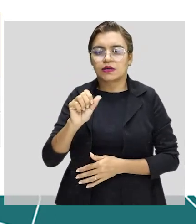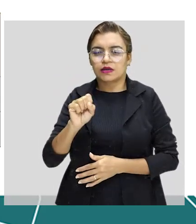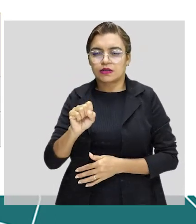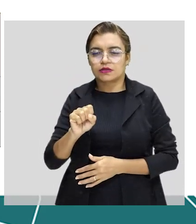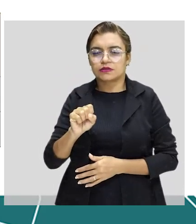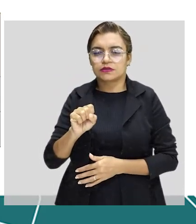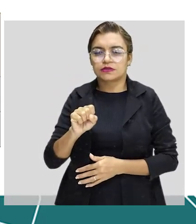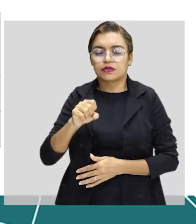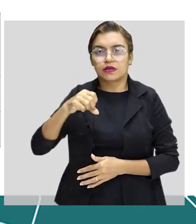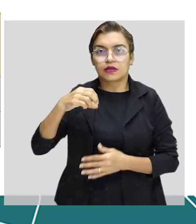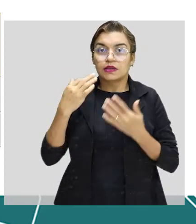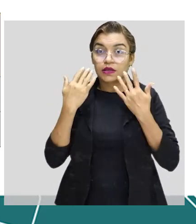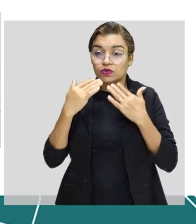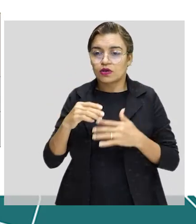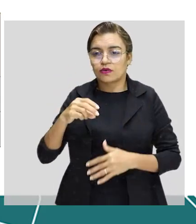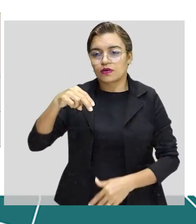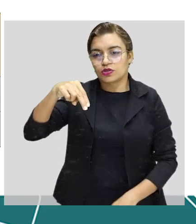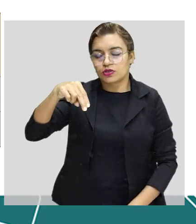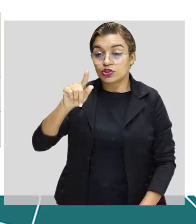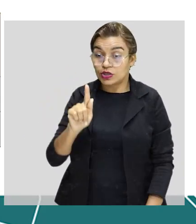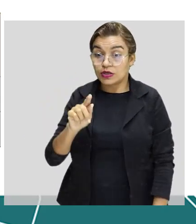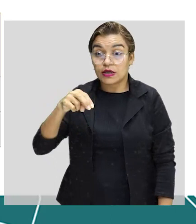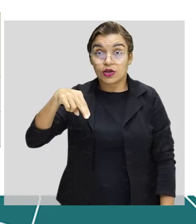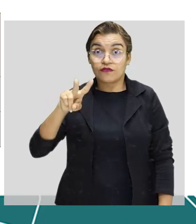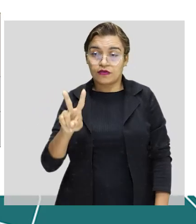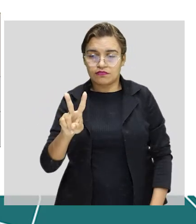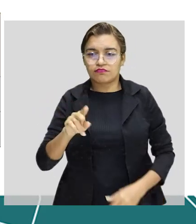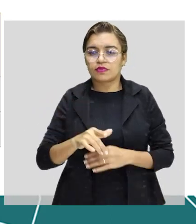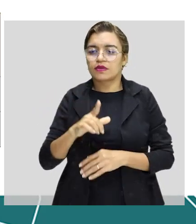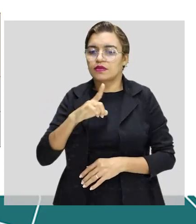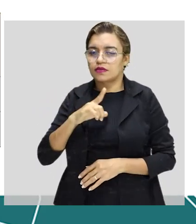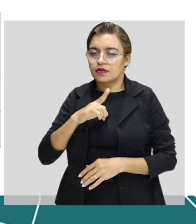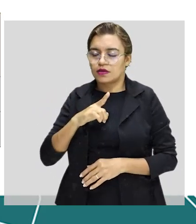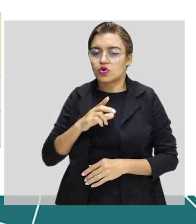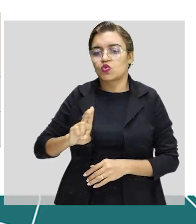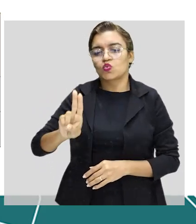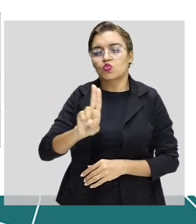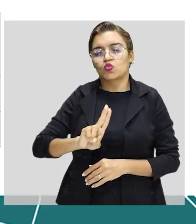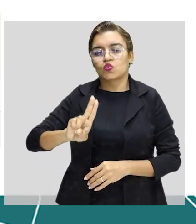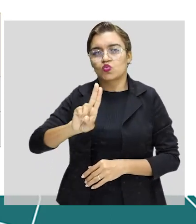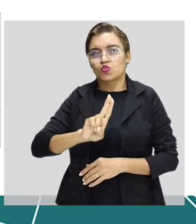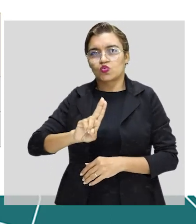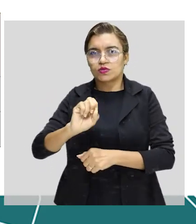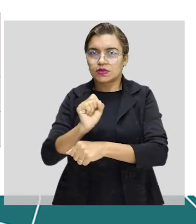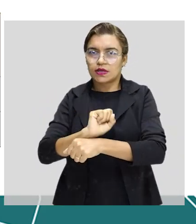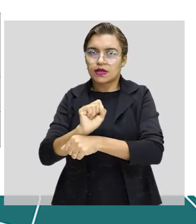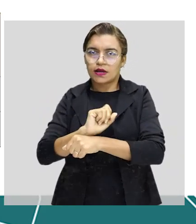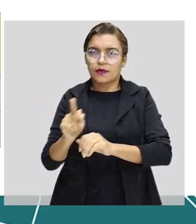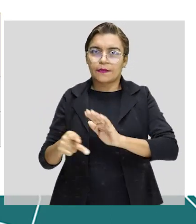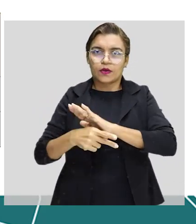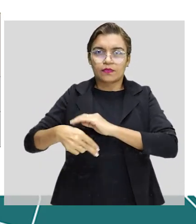o gás natural veicular, vem sendo utilizado pela frota de veículos nacional,